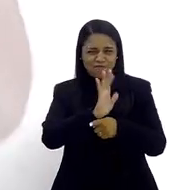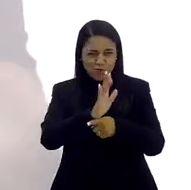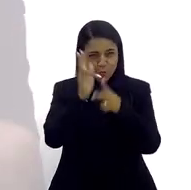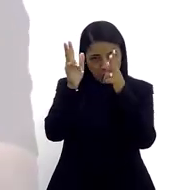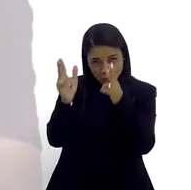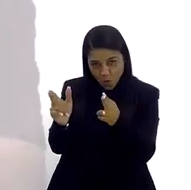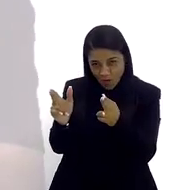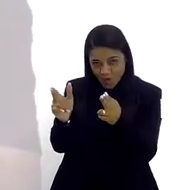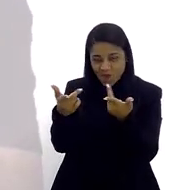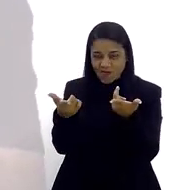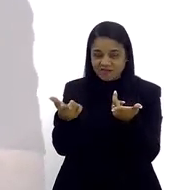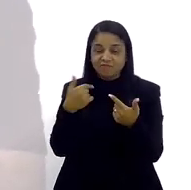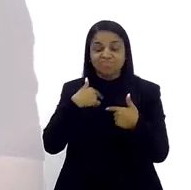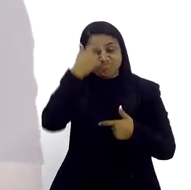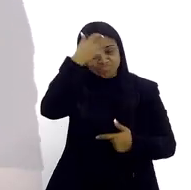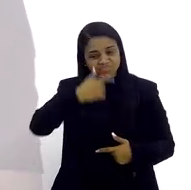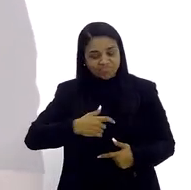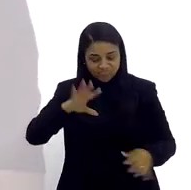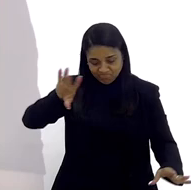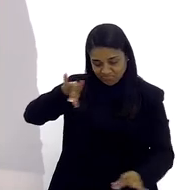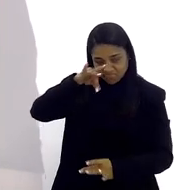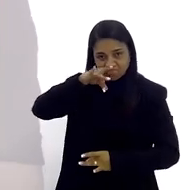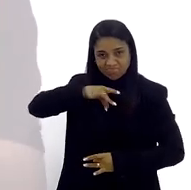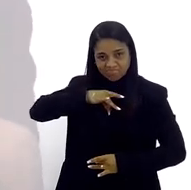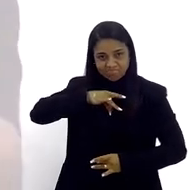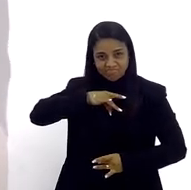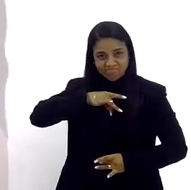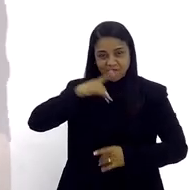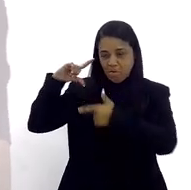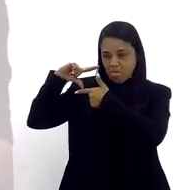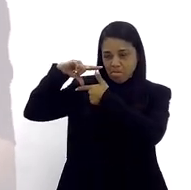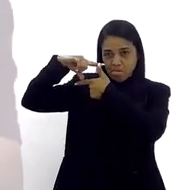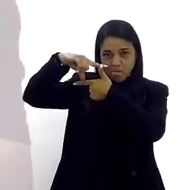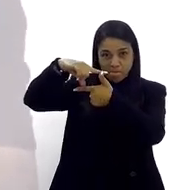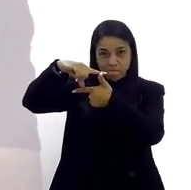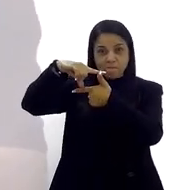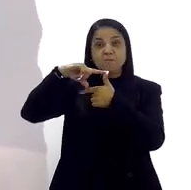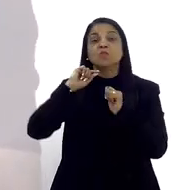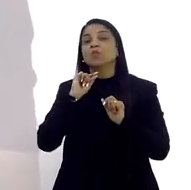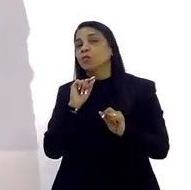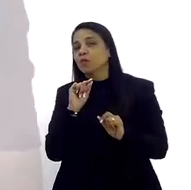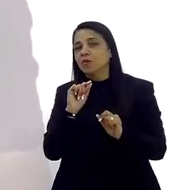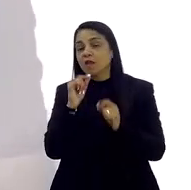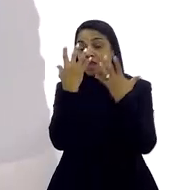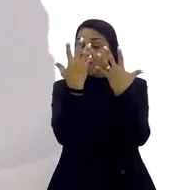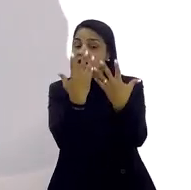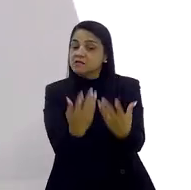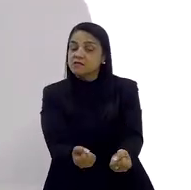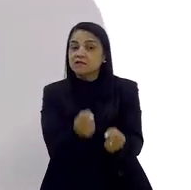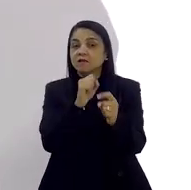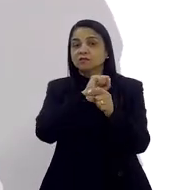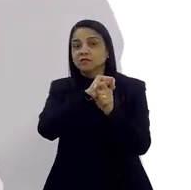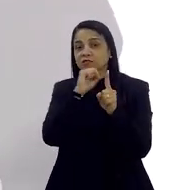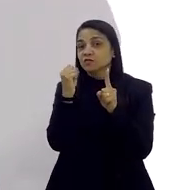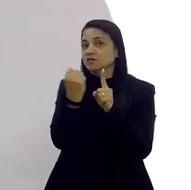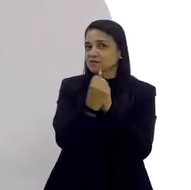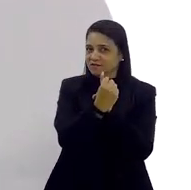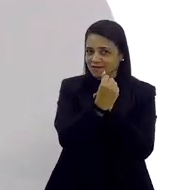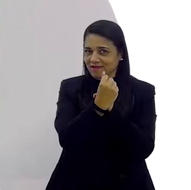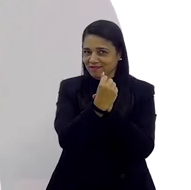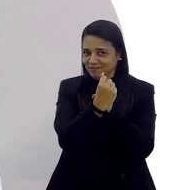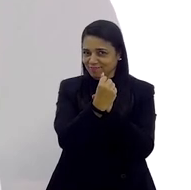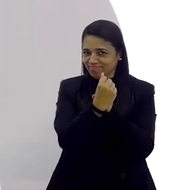nessa figura construída dentro do padrão porque é dentro do padrão aceitável pela